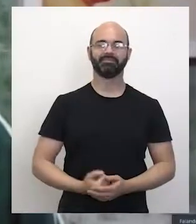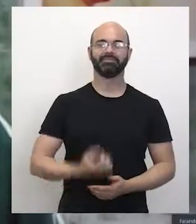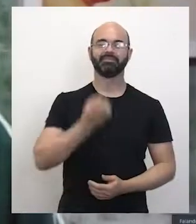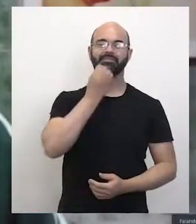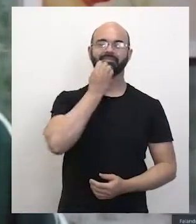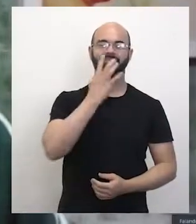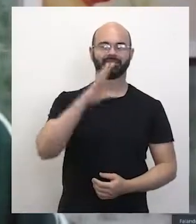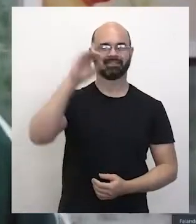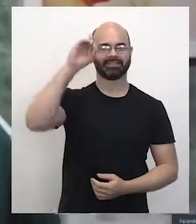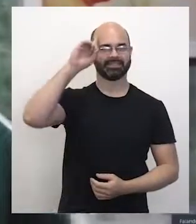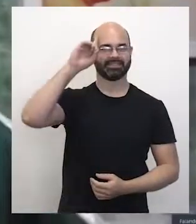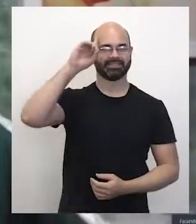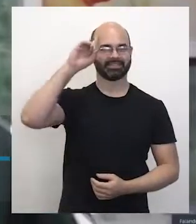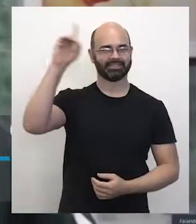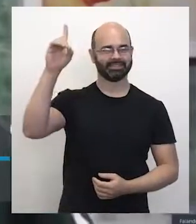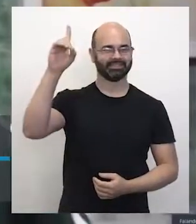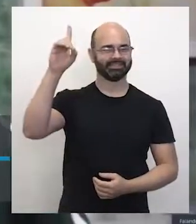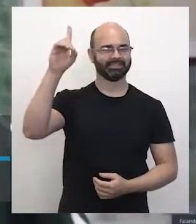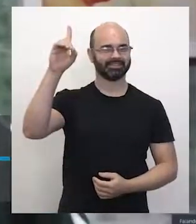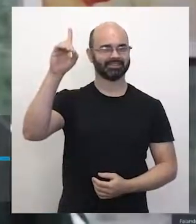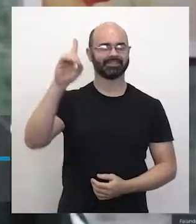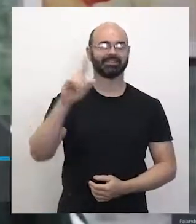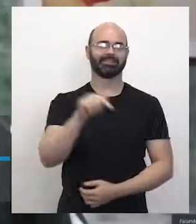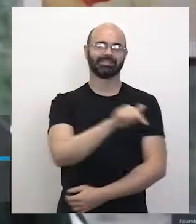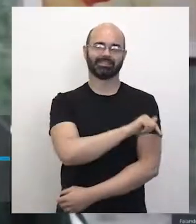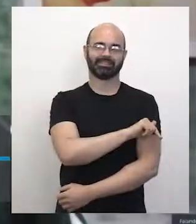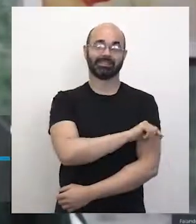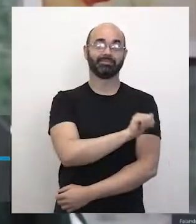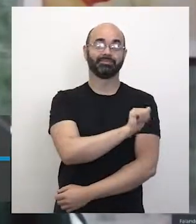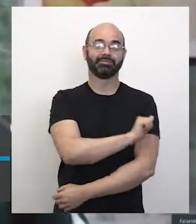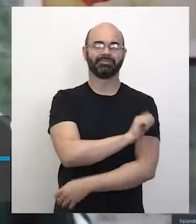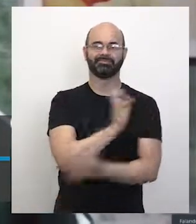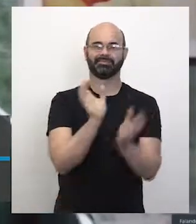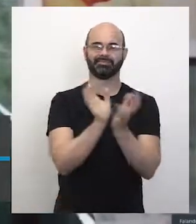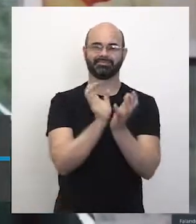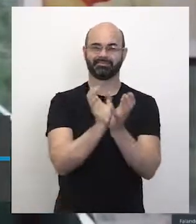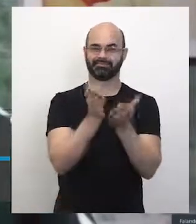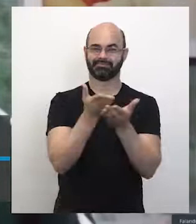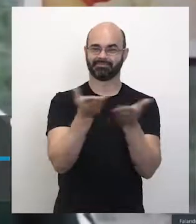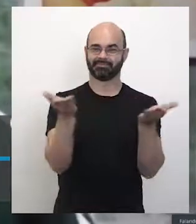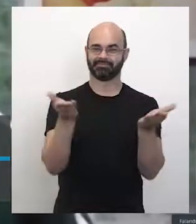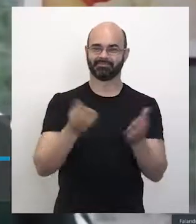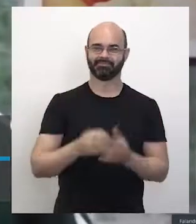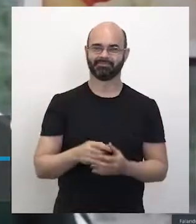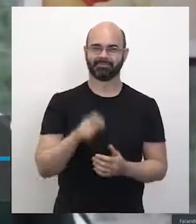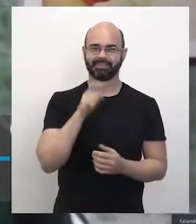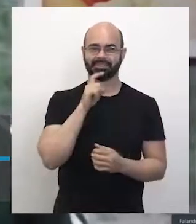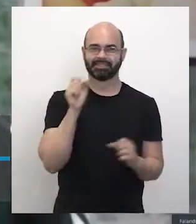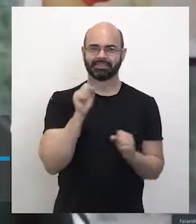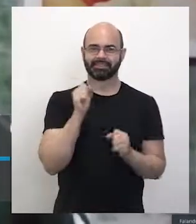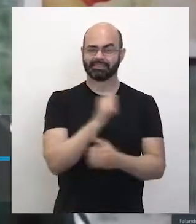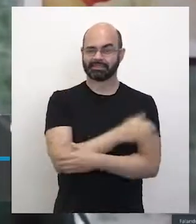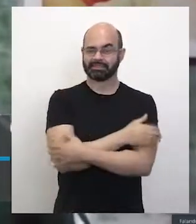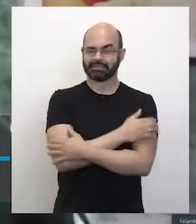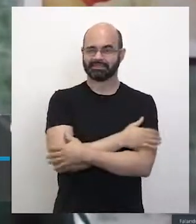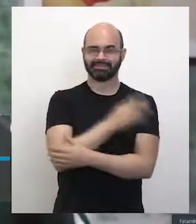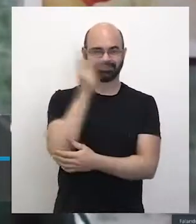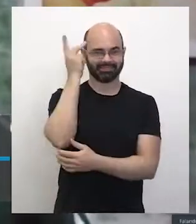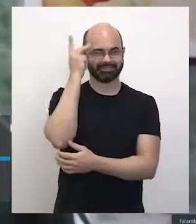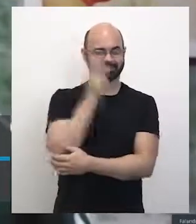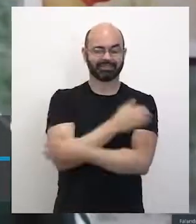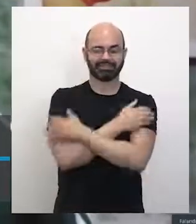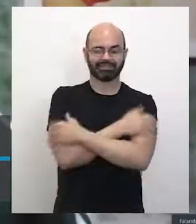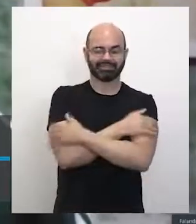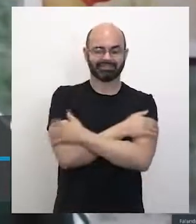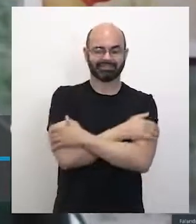Bom dia, galerinha do sétimo ano! Tá frio em São Paulo,